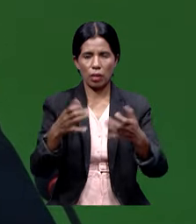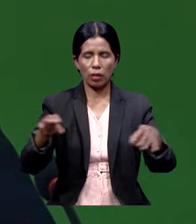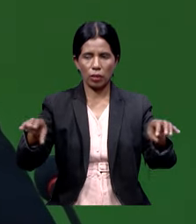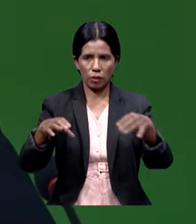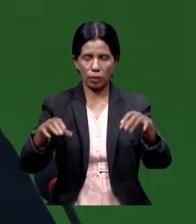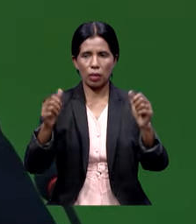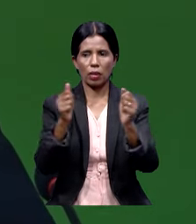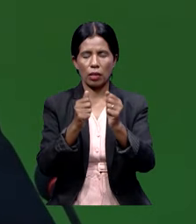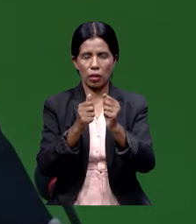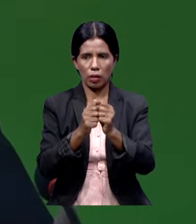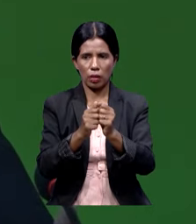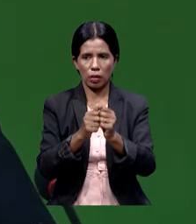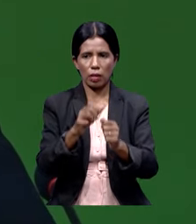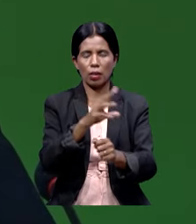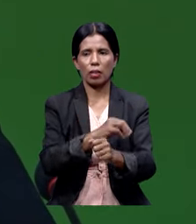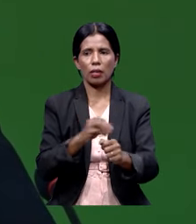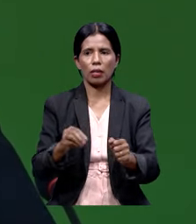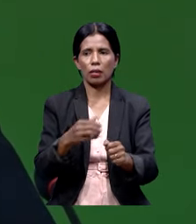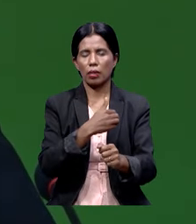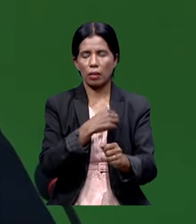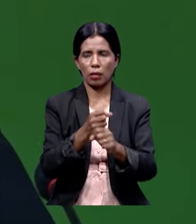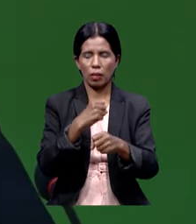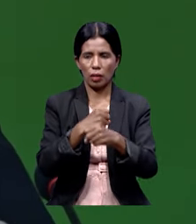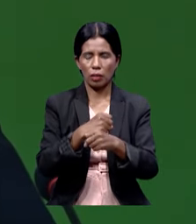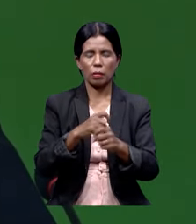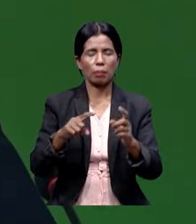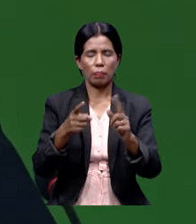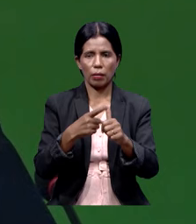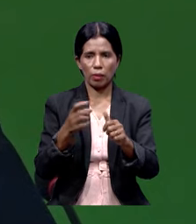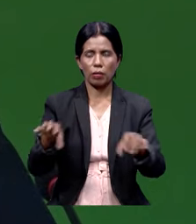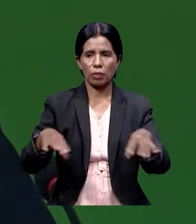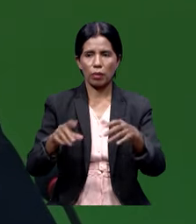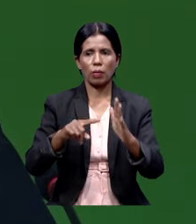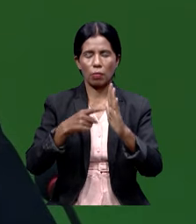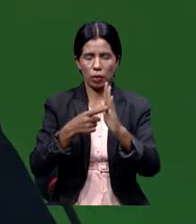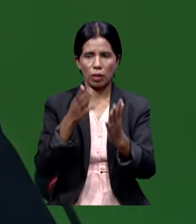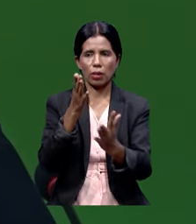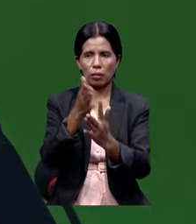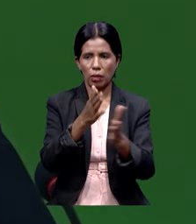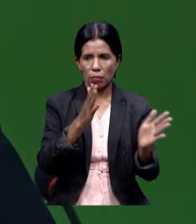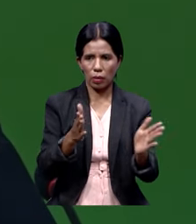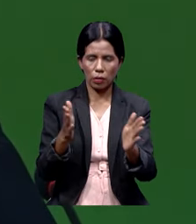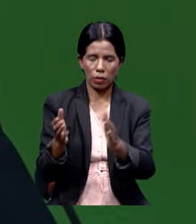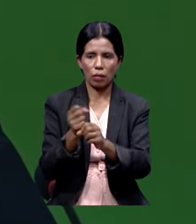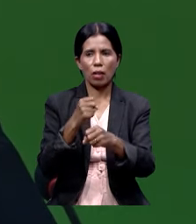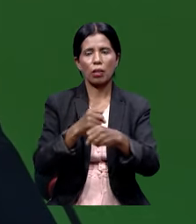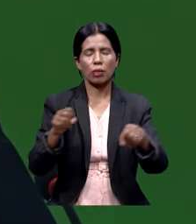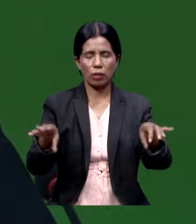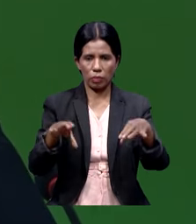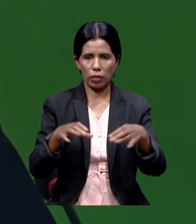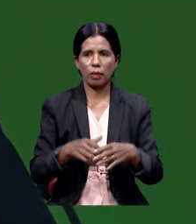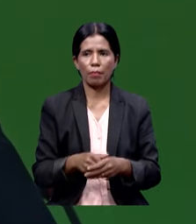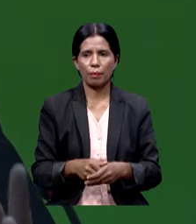servis ona ia mesmo ke sirap inisial servis mes komesa tamba ma proses waktu halau servis